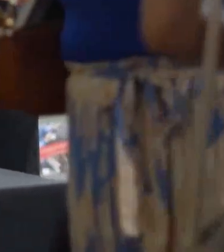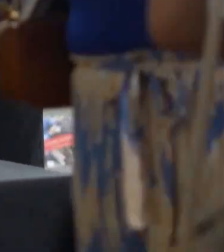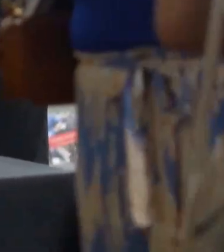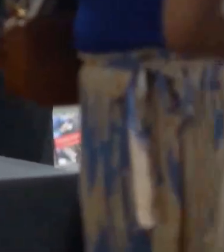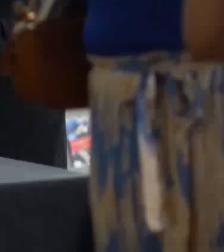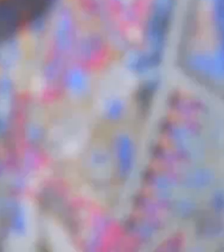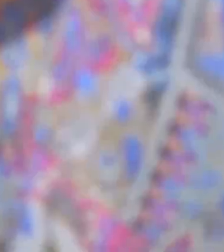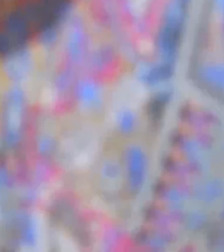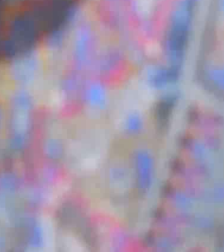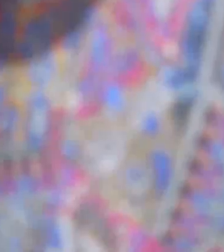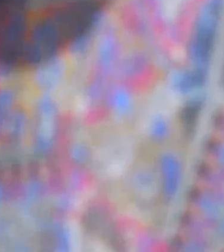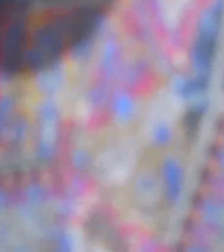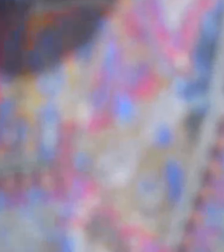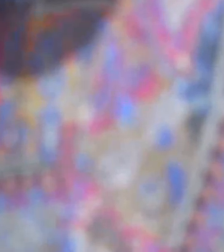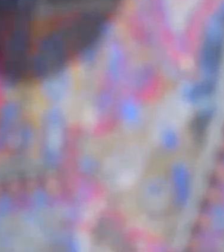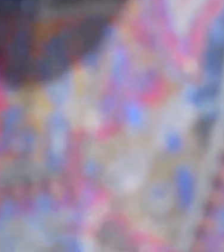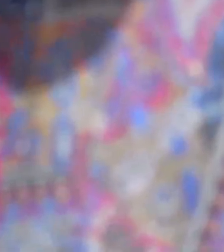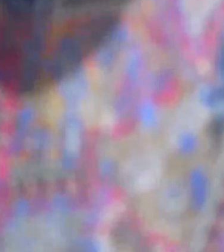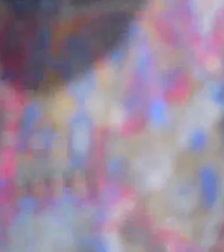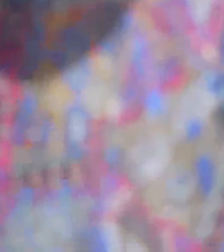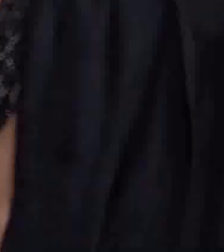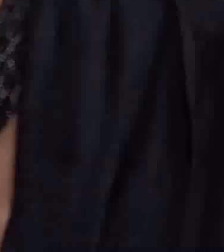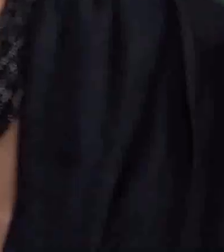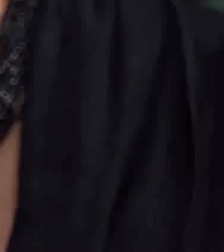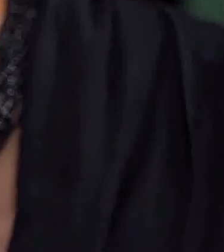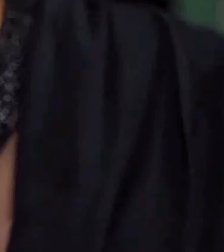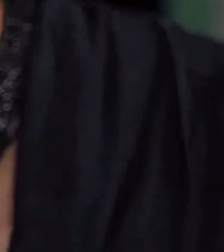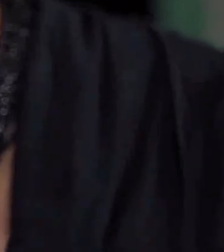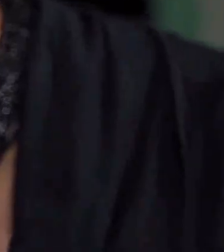Clara está ao lado de Renato. Ele autografa o livro.